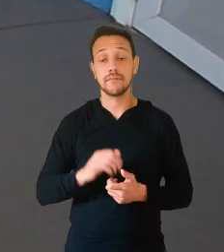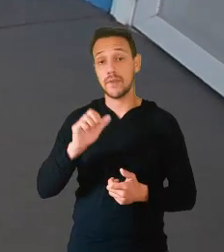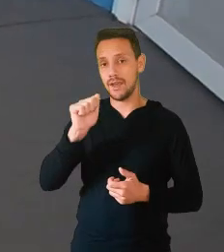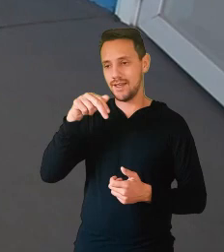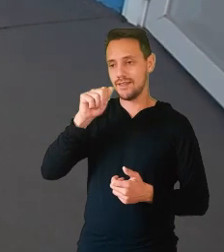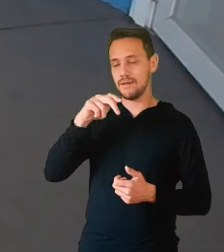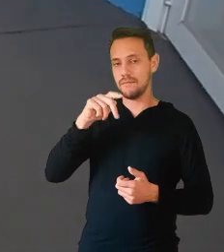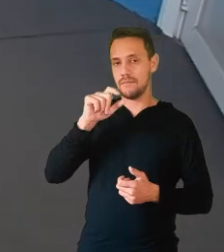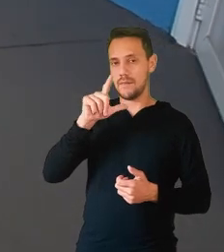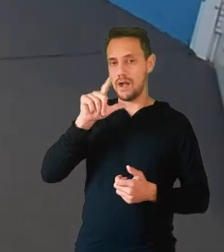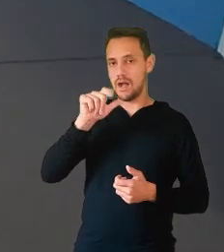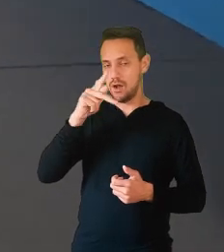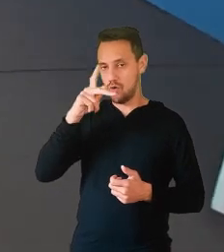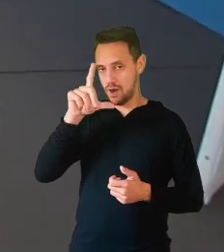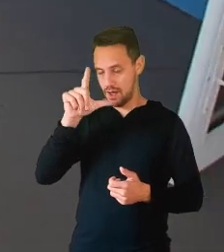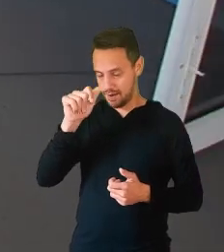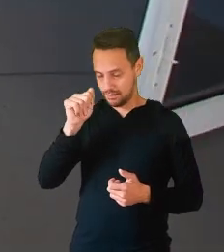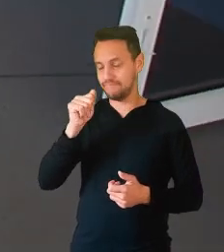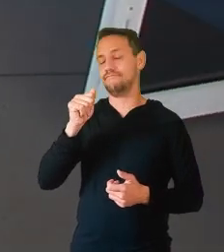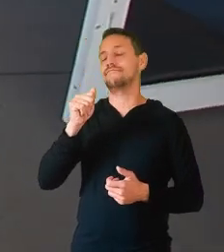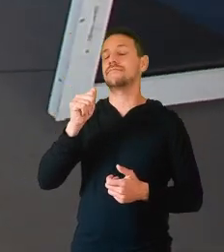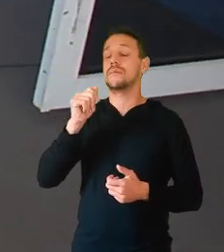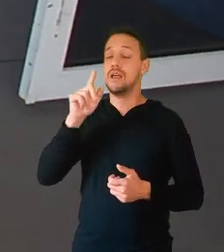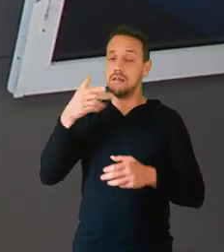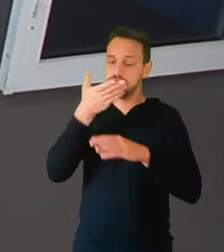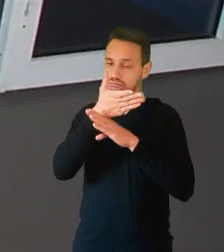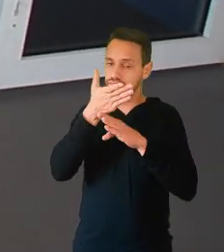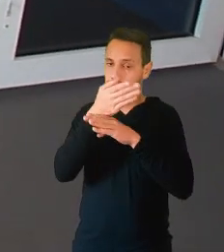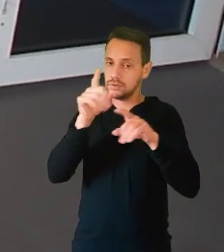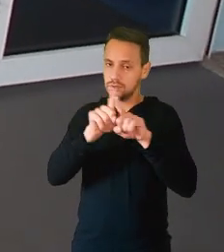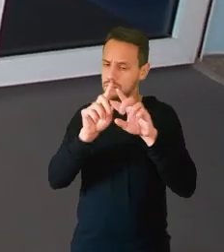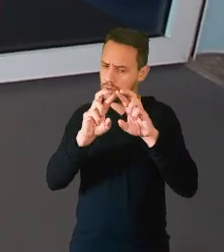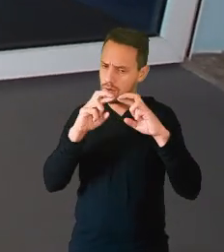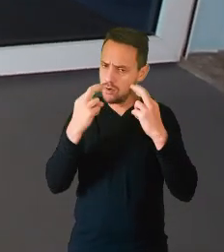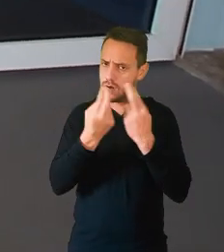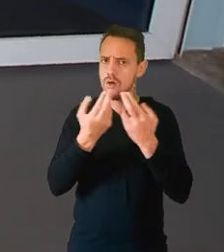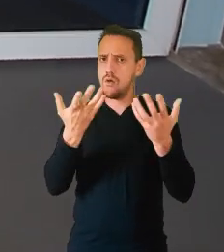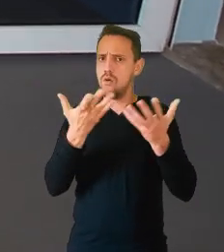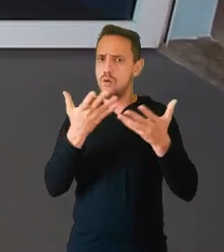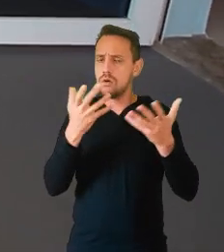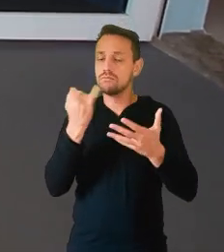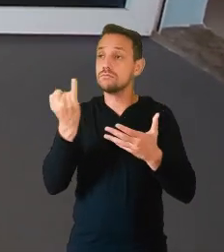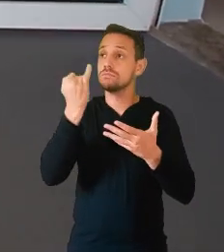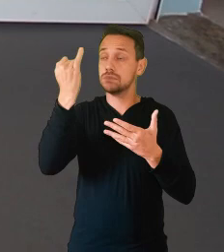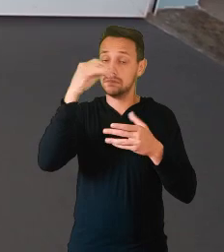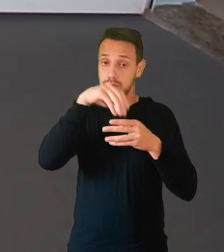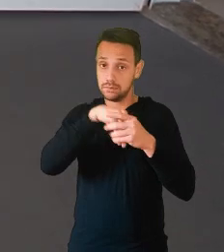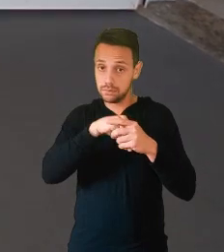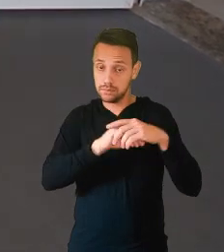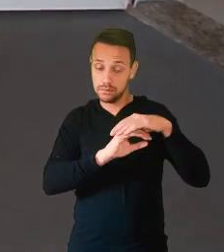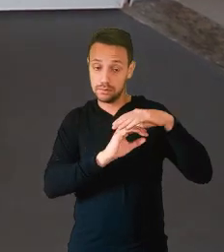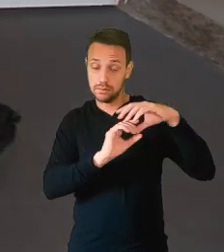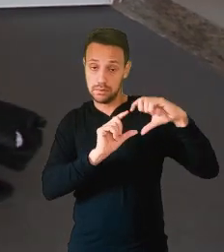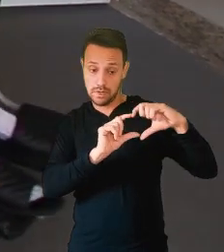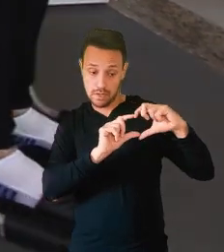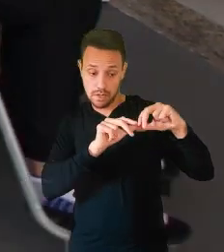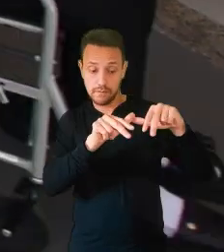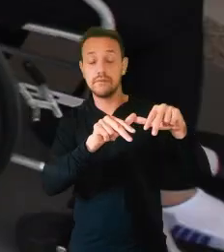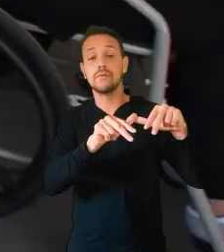Paula Gonçalves Tranche participando dessa reunião importante aqui na sede da ADFIP com